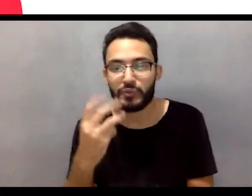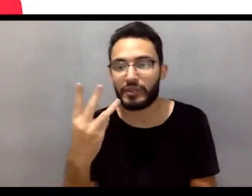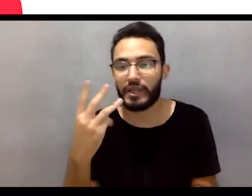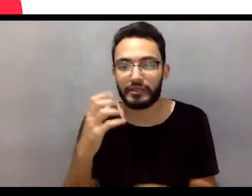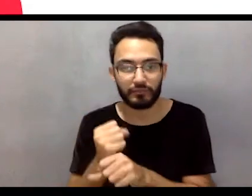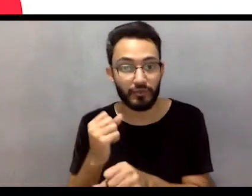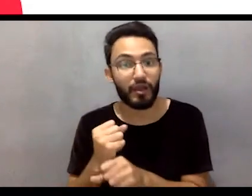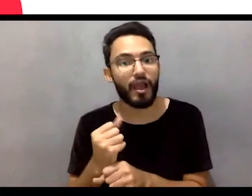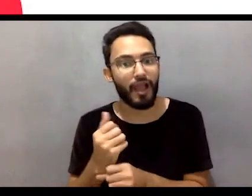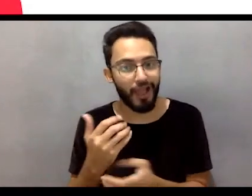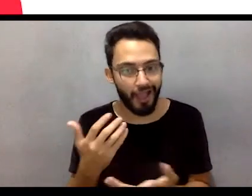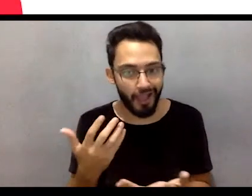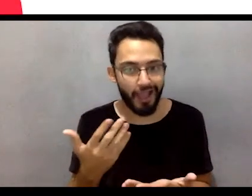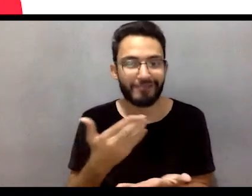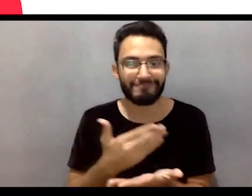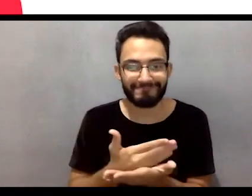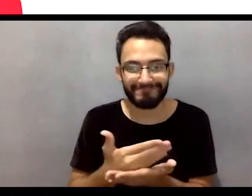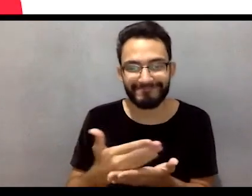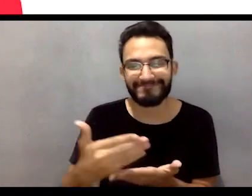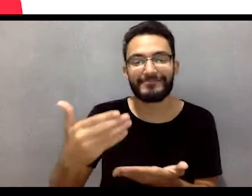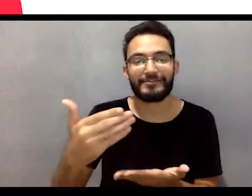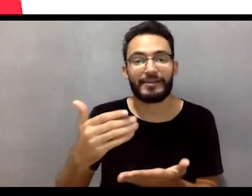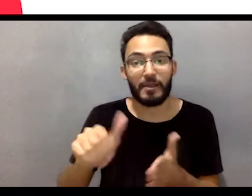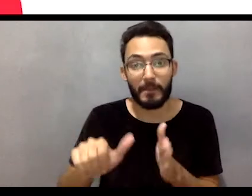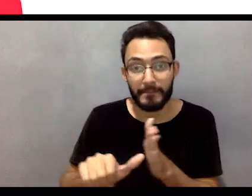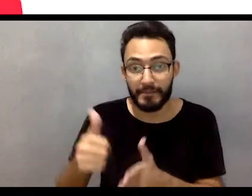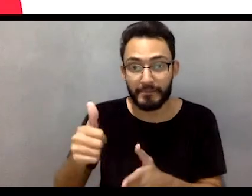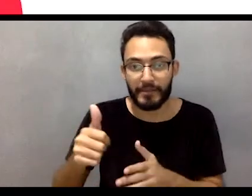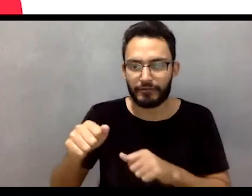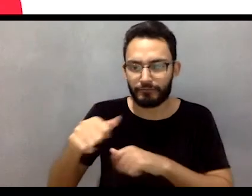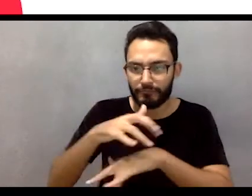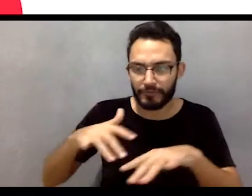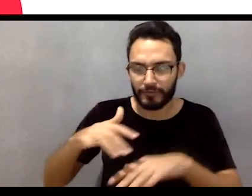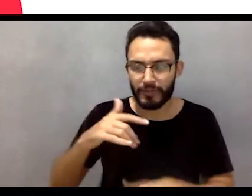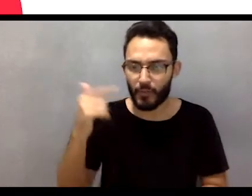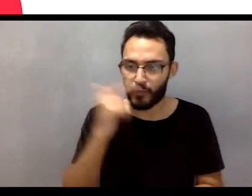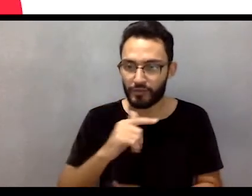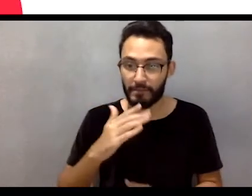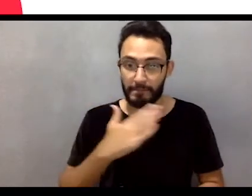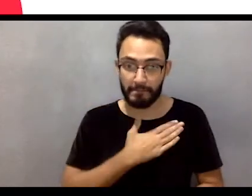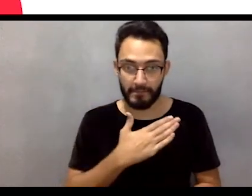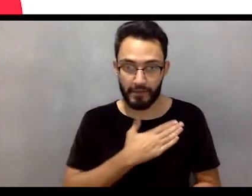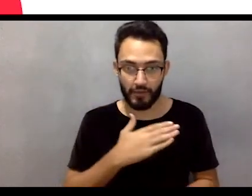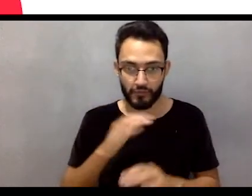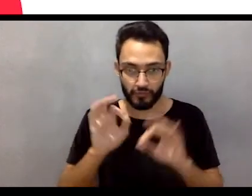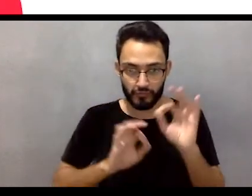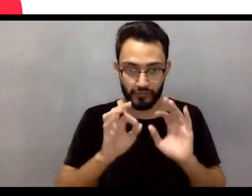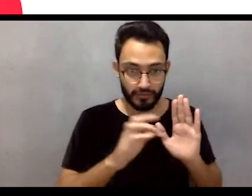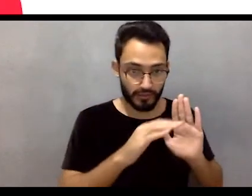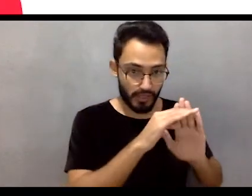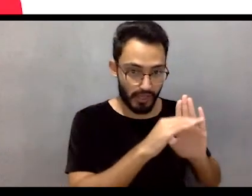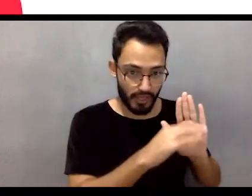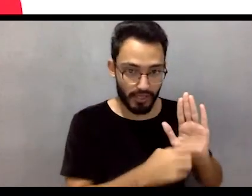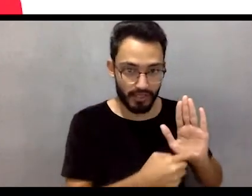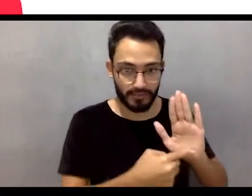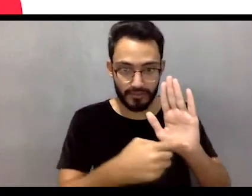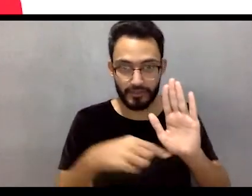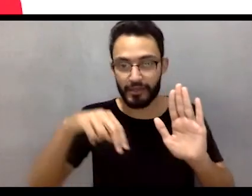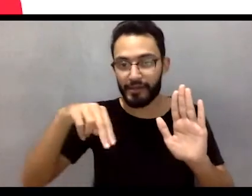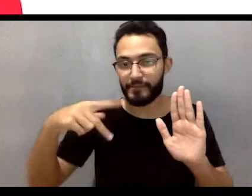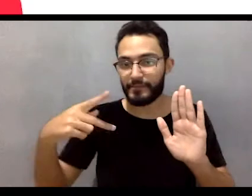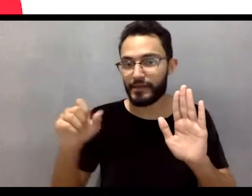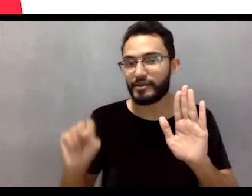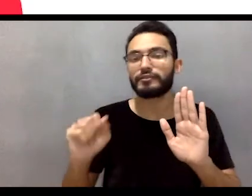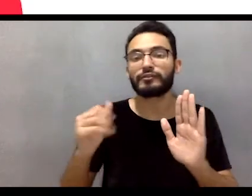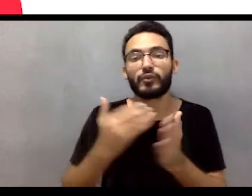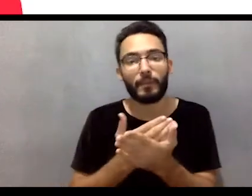assim. E aí, a primeira ação que eu posso ter do meu Key Result melhorar o meu NPS pode ser